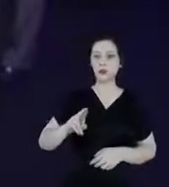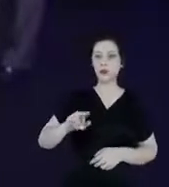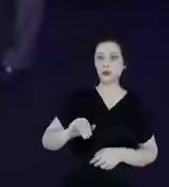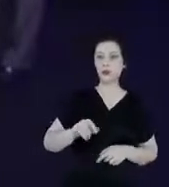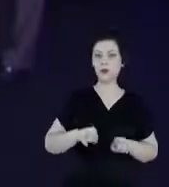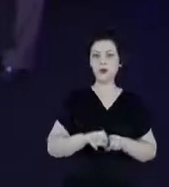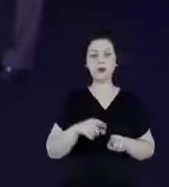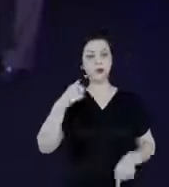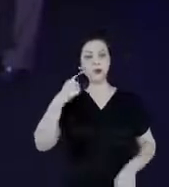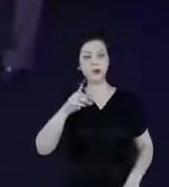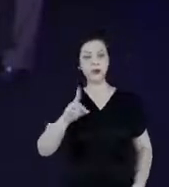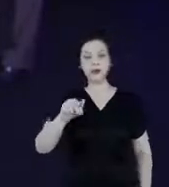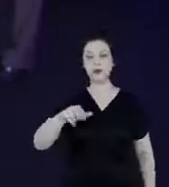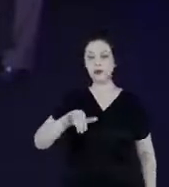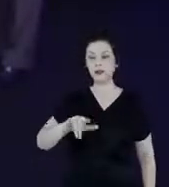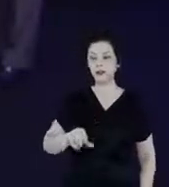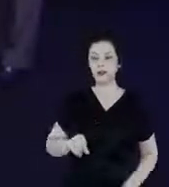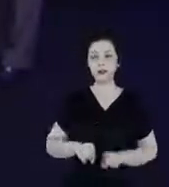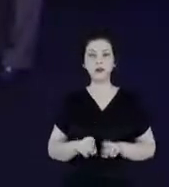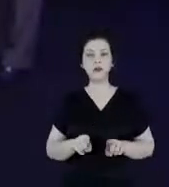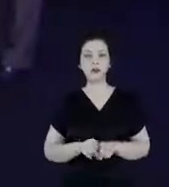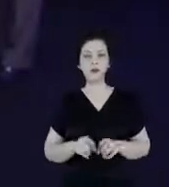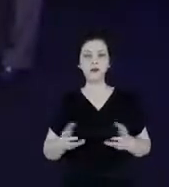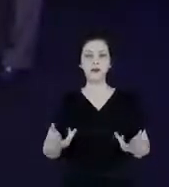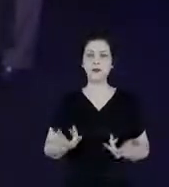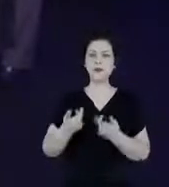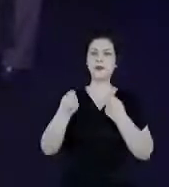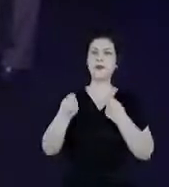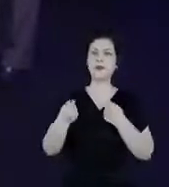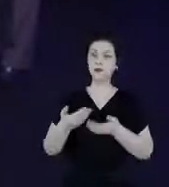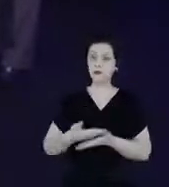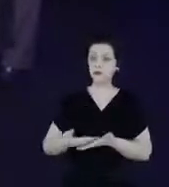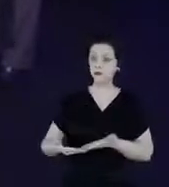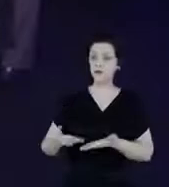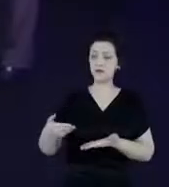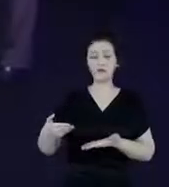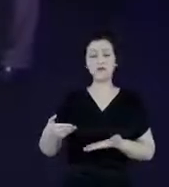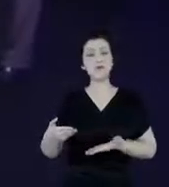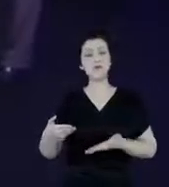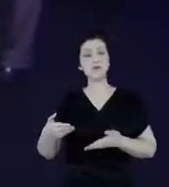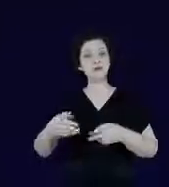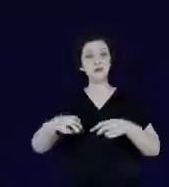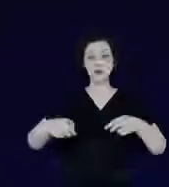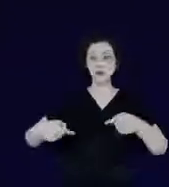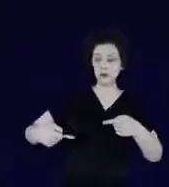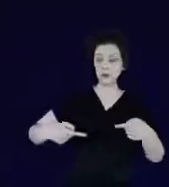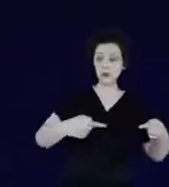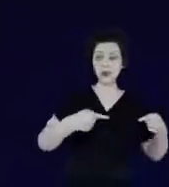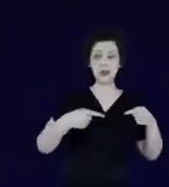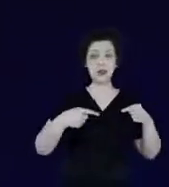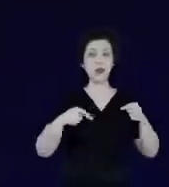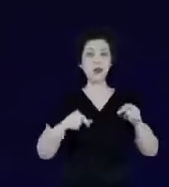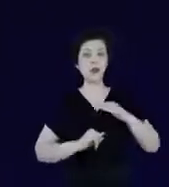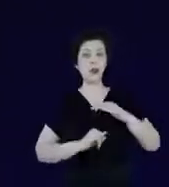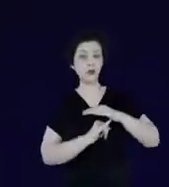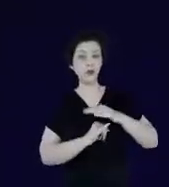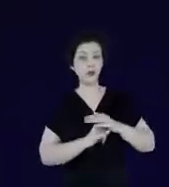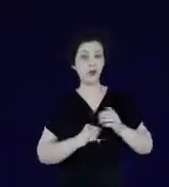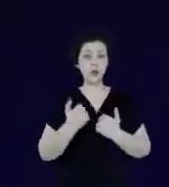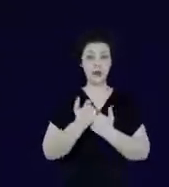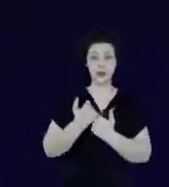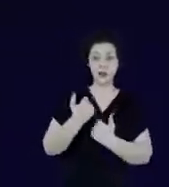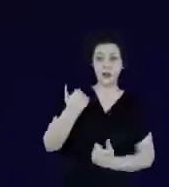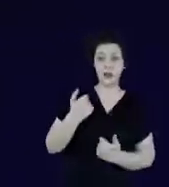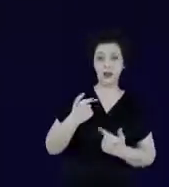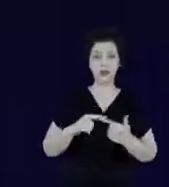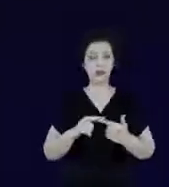deputado Danilo, uma rica mesa de início, né? Trouxemos aqui para essa visão institucional o executivo, o